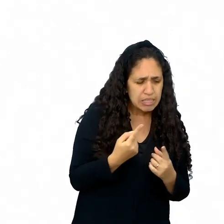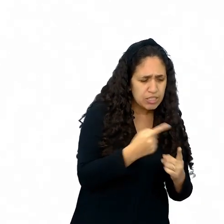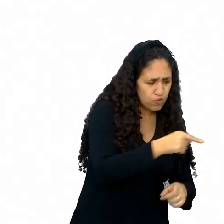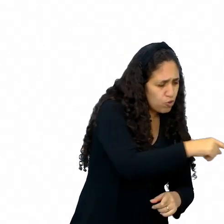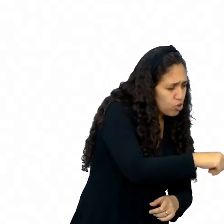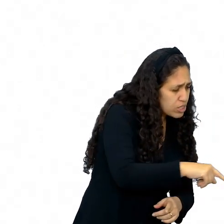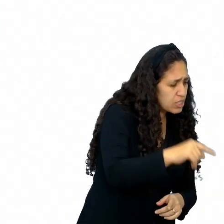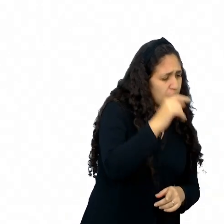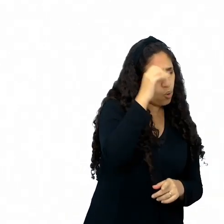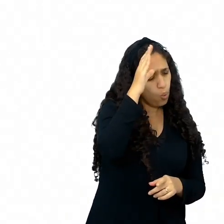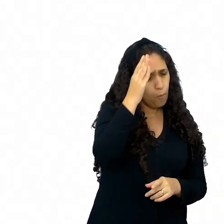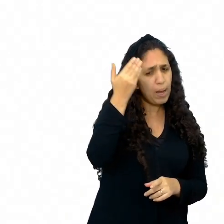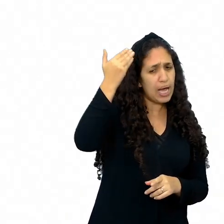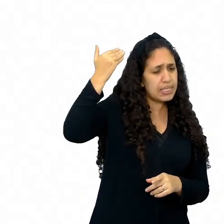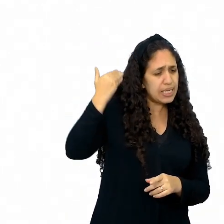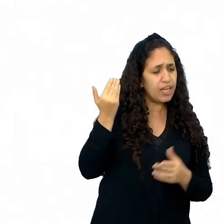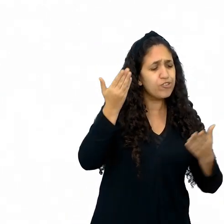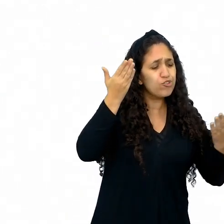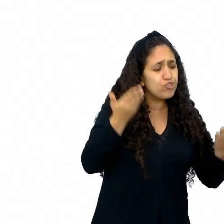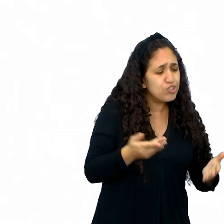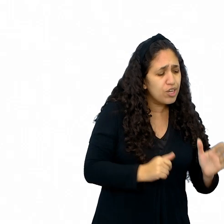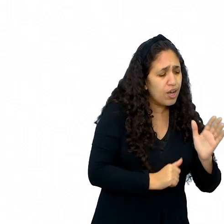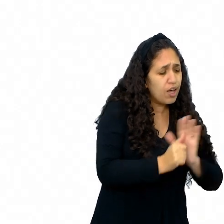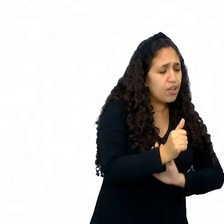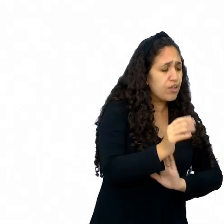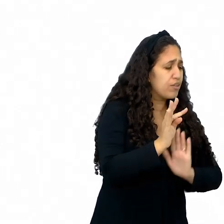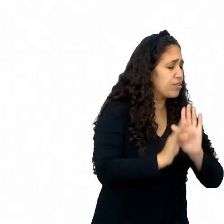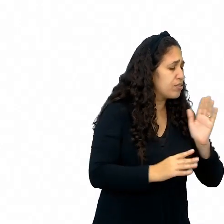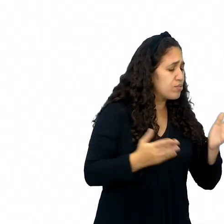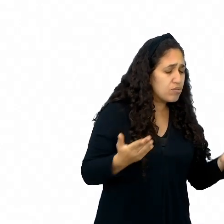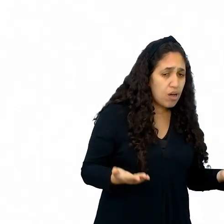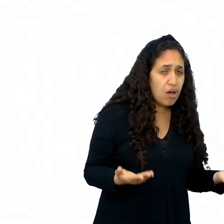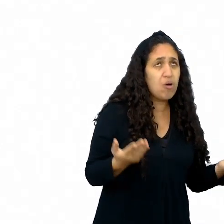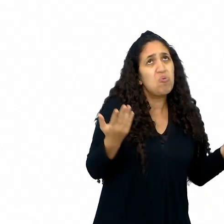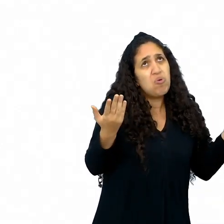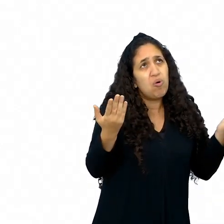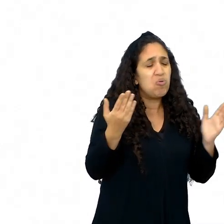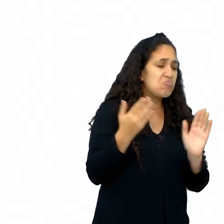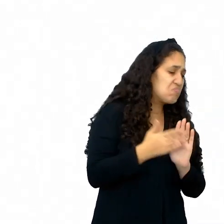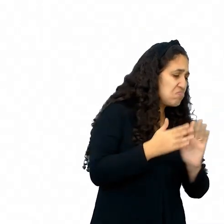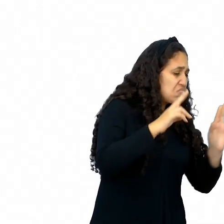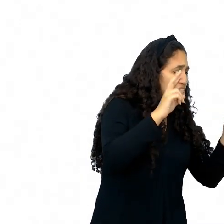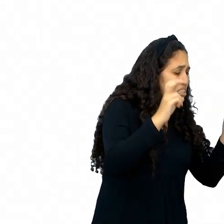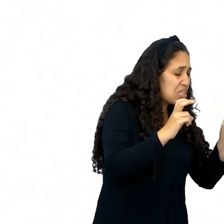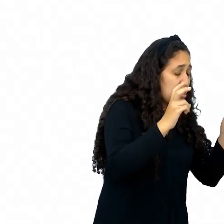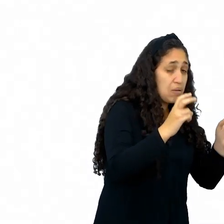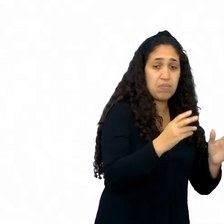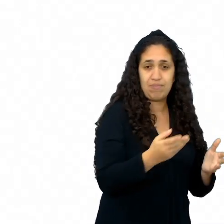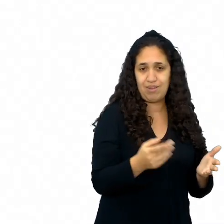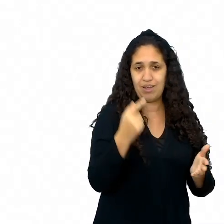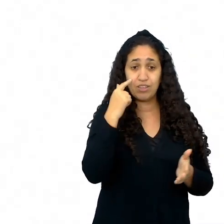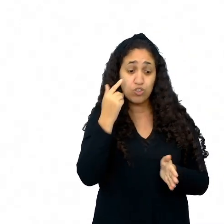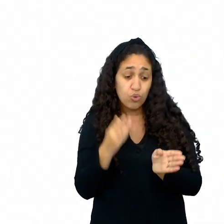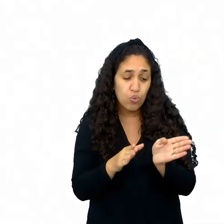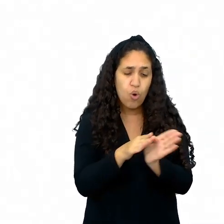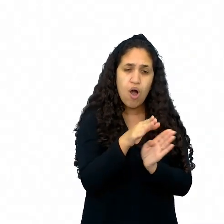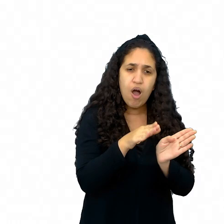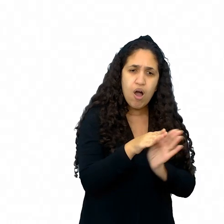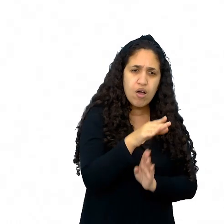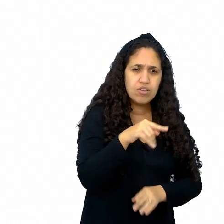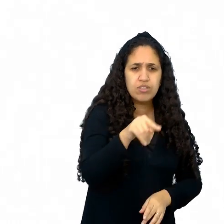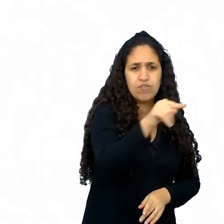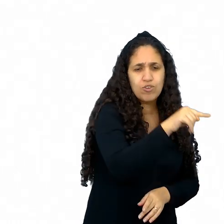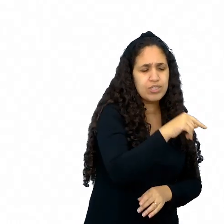prévios do estudante em relação àquele gênero textual, em relação à temática, que nós orientemos o estudante a